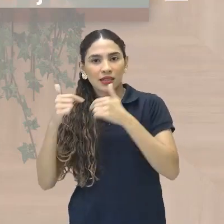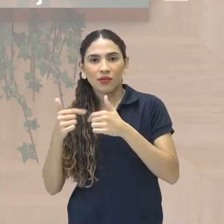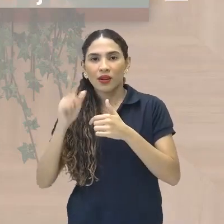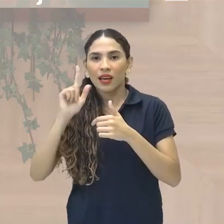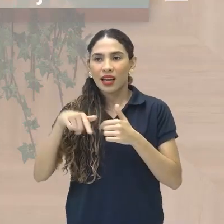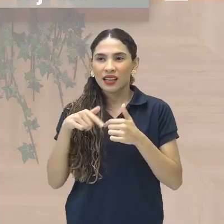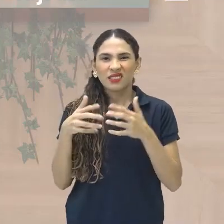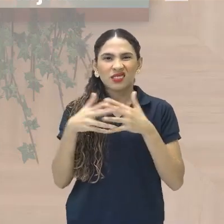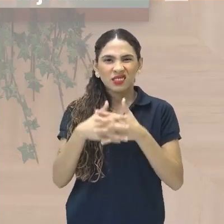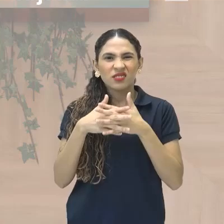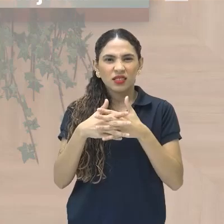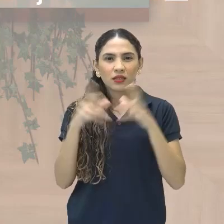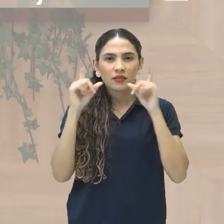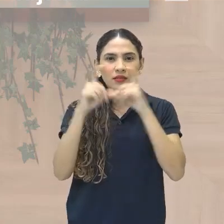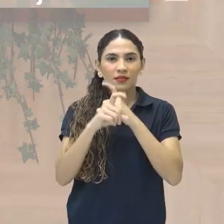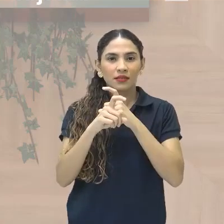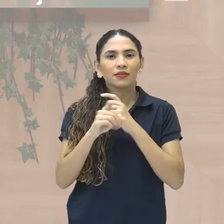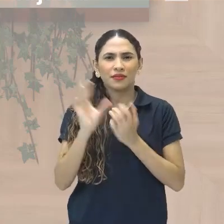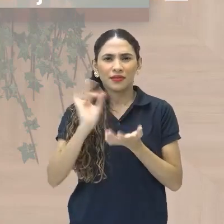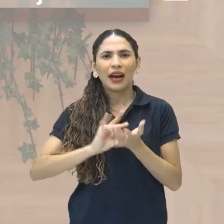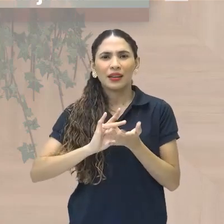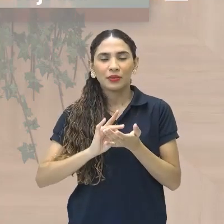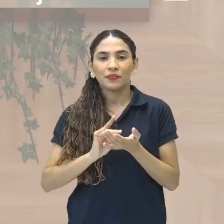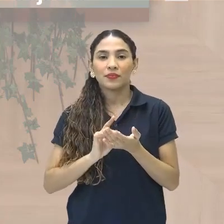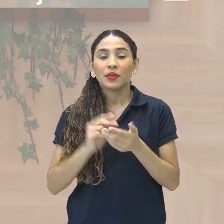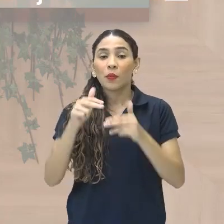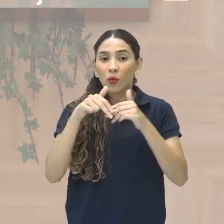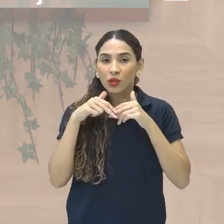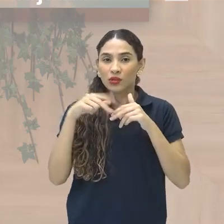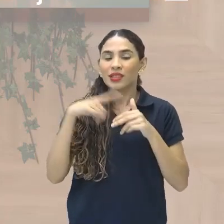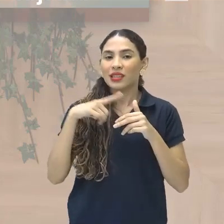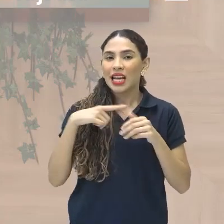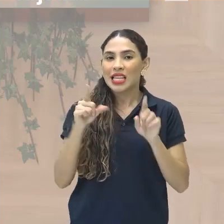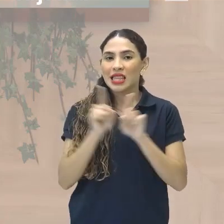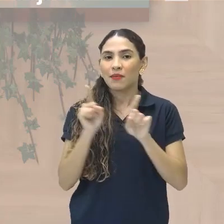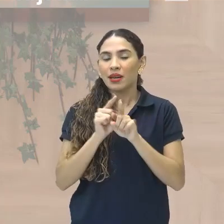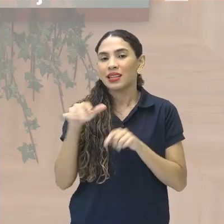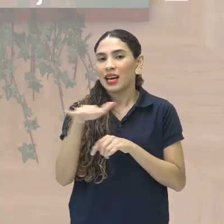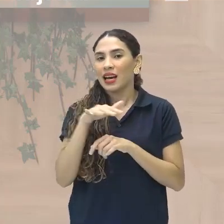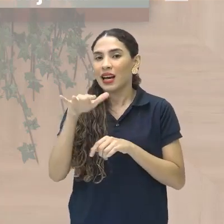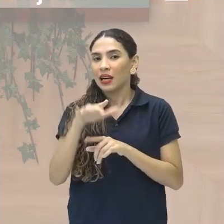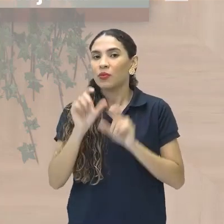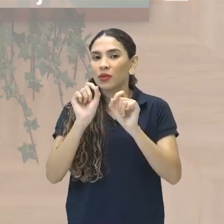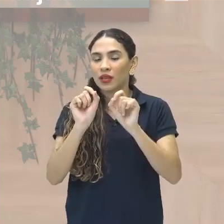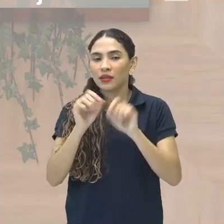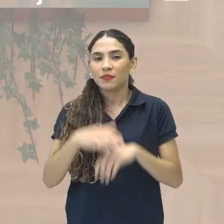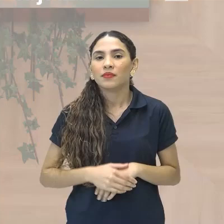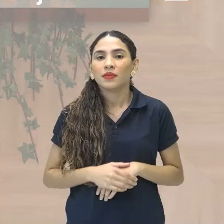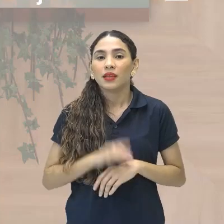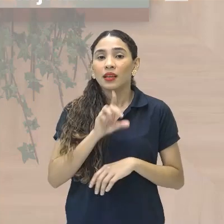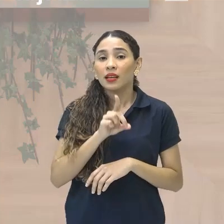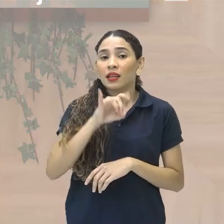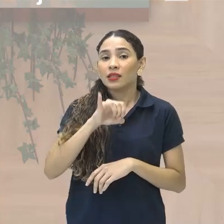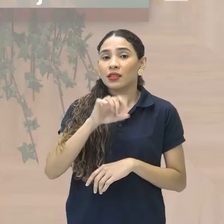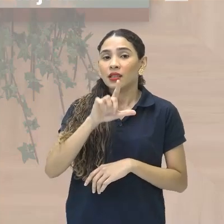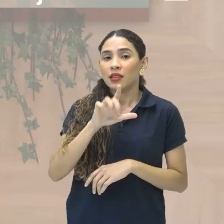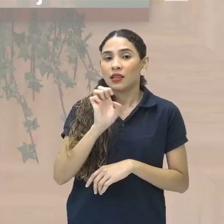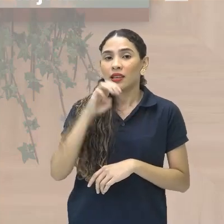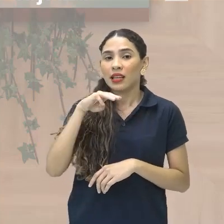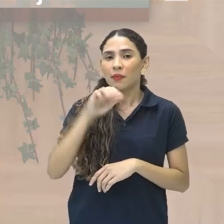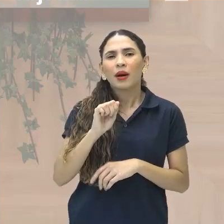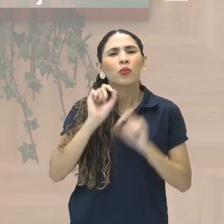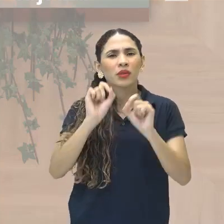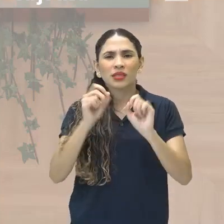é bem complicado, realmente é bem complicado. Por isso que existe também nesse campo algo que nós chamamos de dilema. O que é um